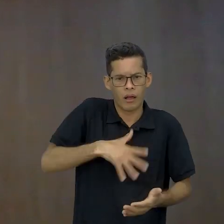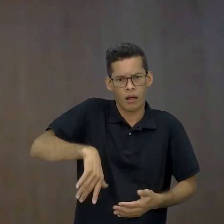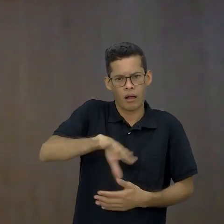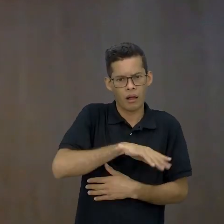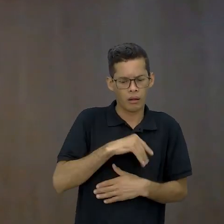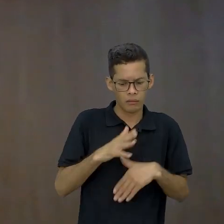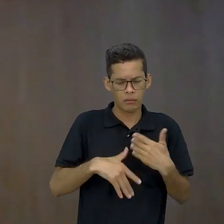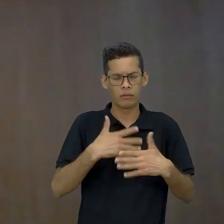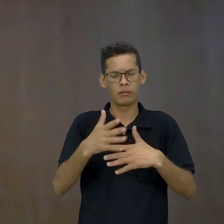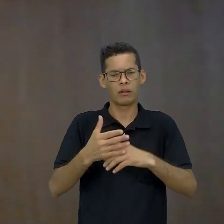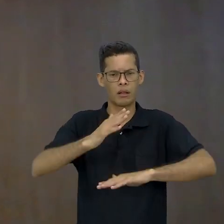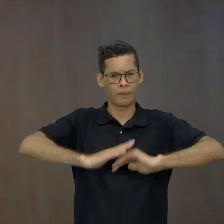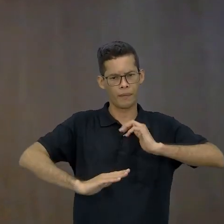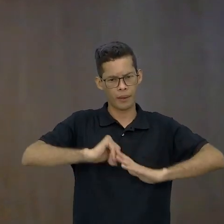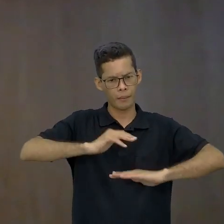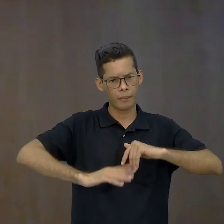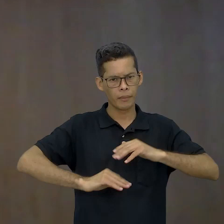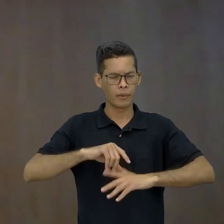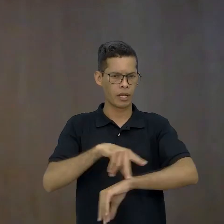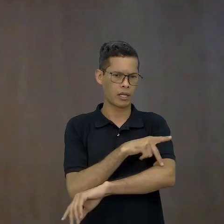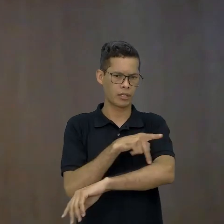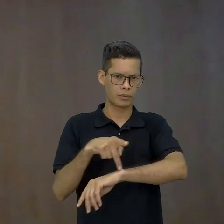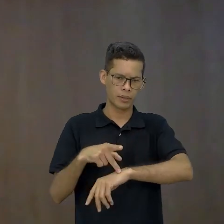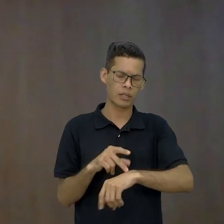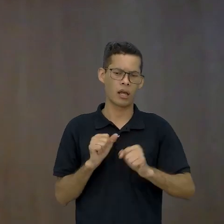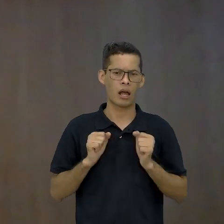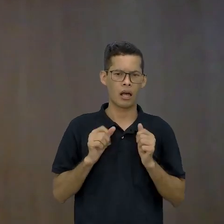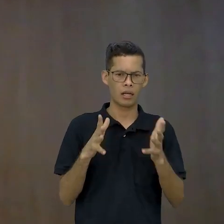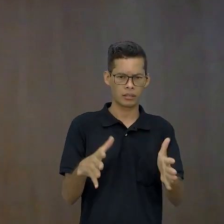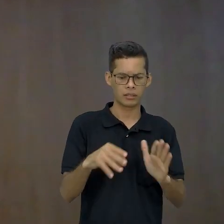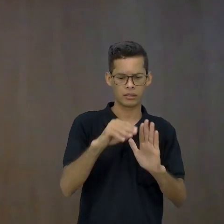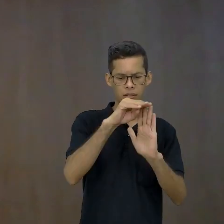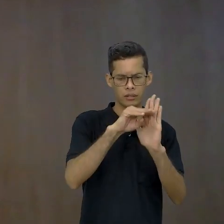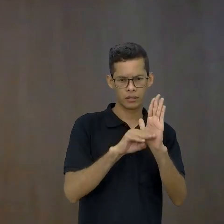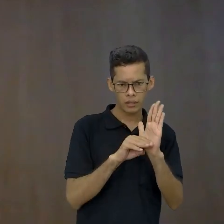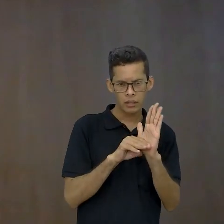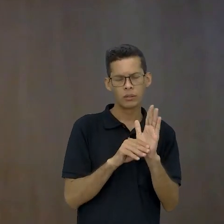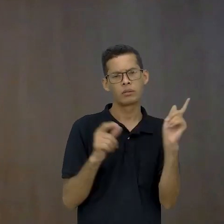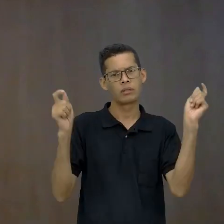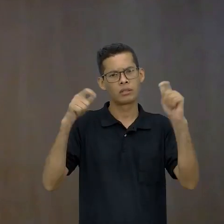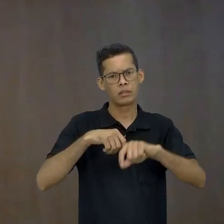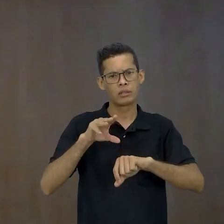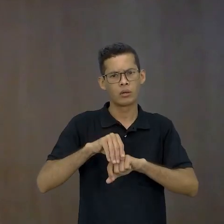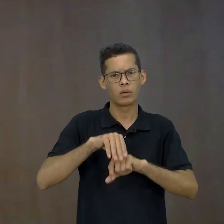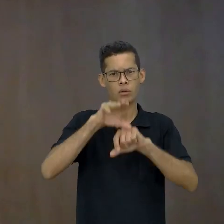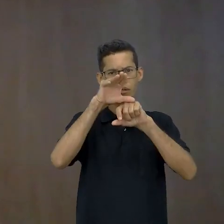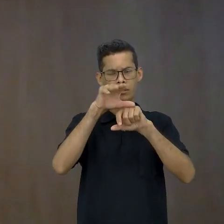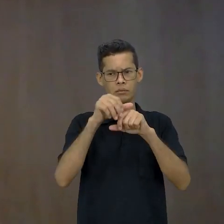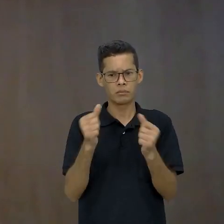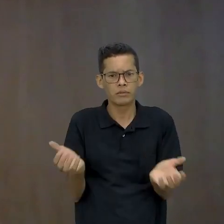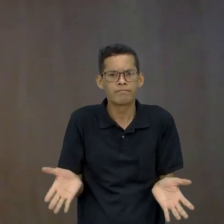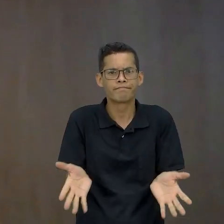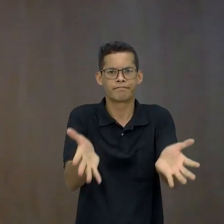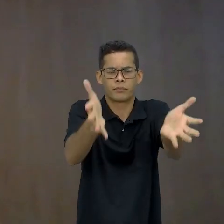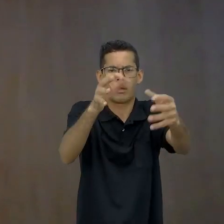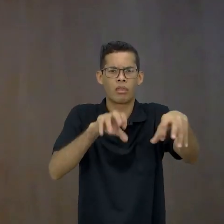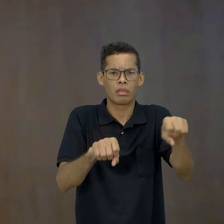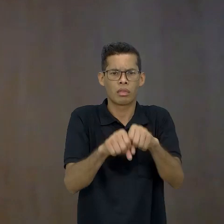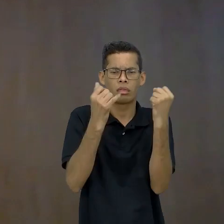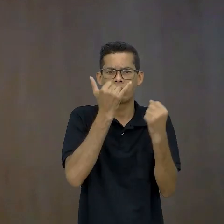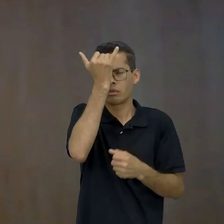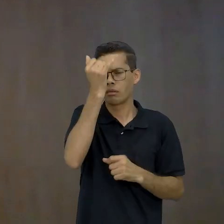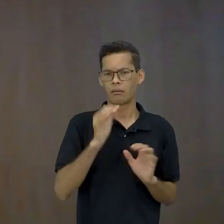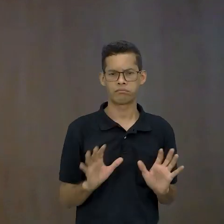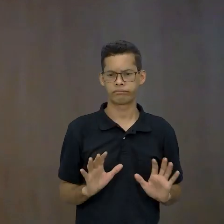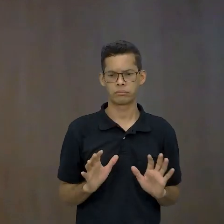e trazer para a nossa prática pedagógica ações integradoras, de modo que o conhecimento não seja fragmentado, não é? Então, a